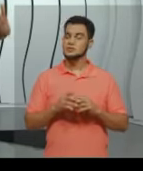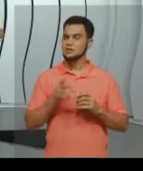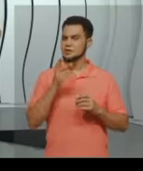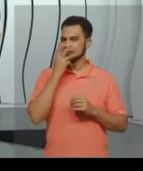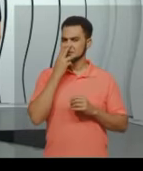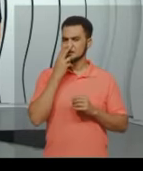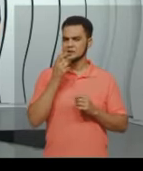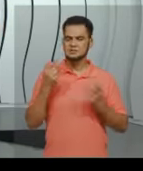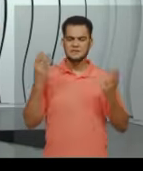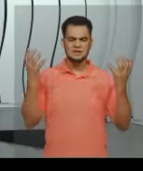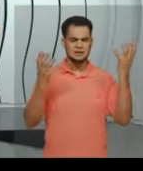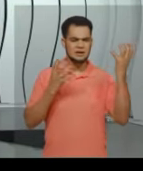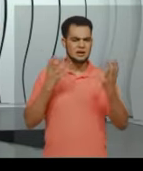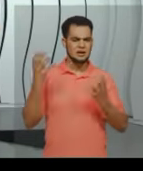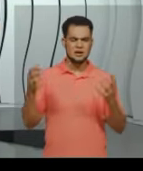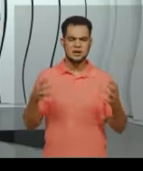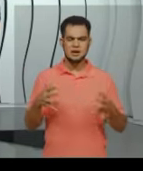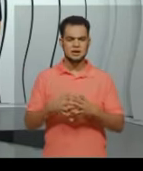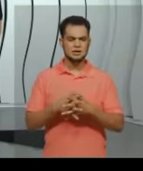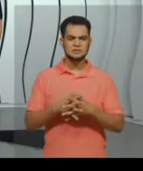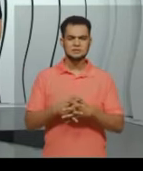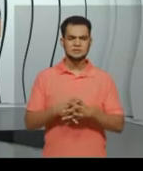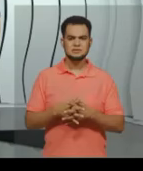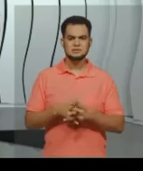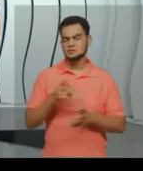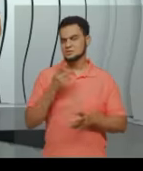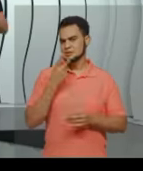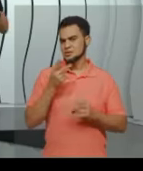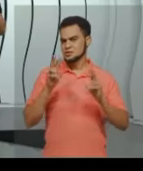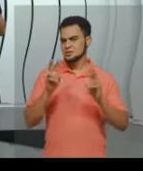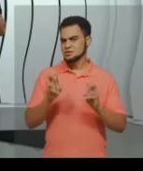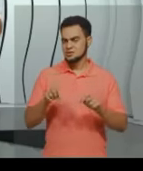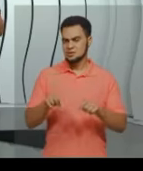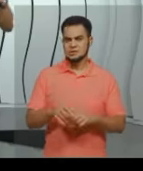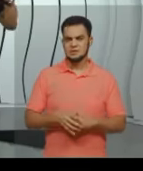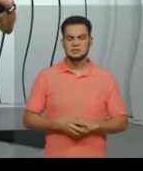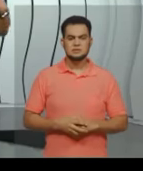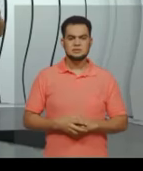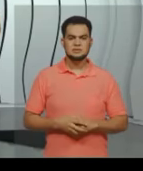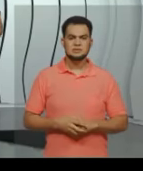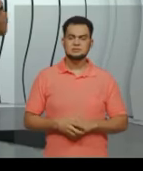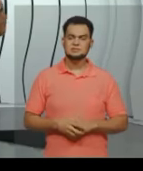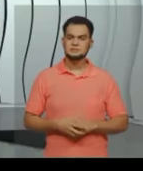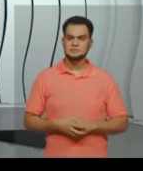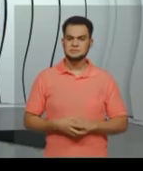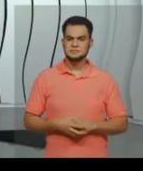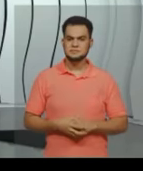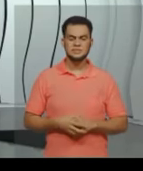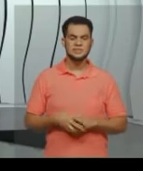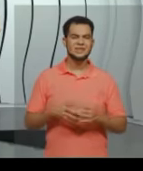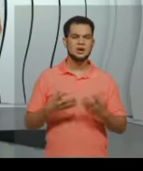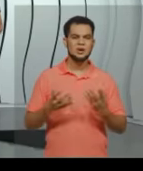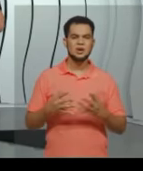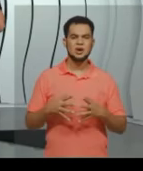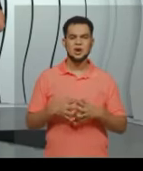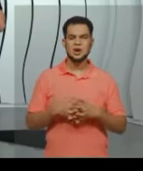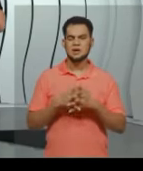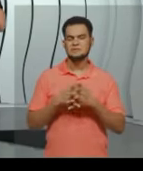Faz aquela confusão falando sobre isso. Então, muddle, enlamear, confundir.